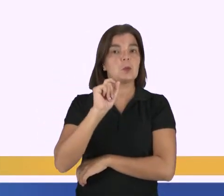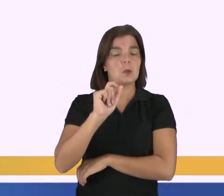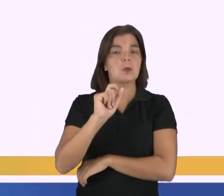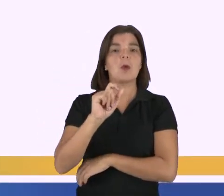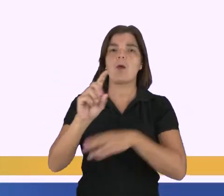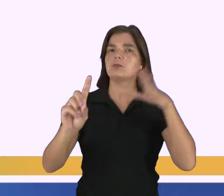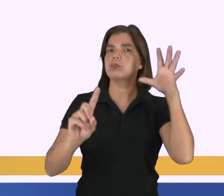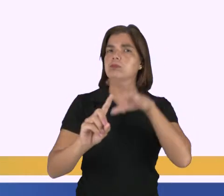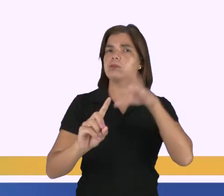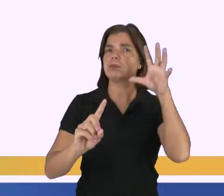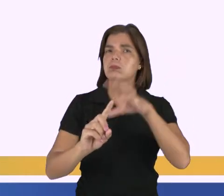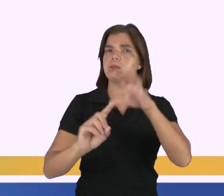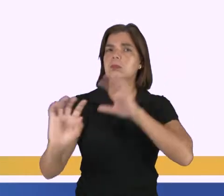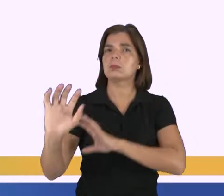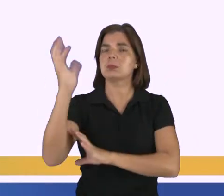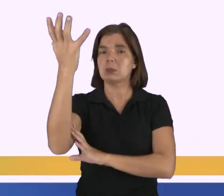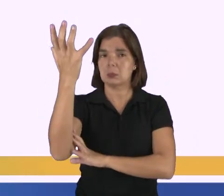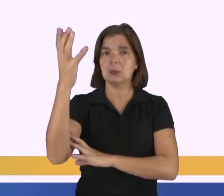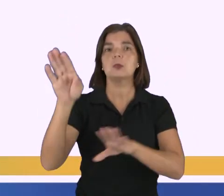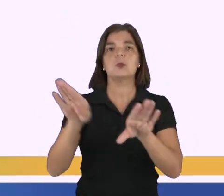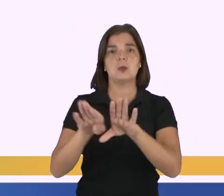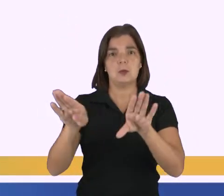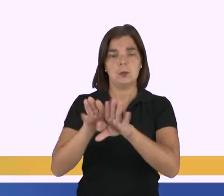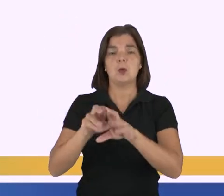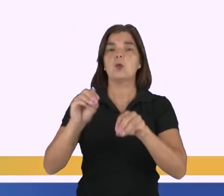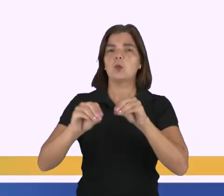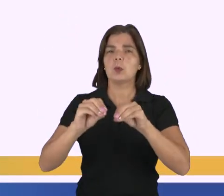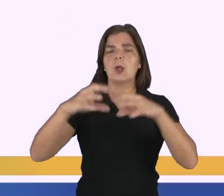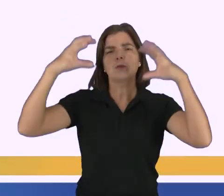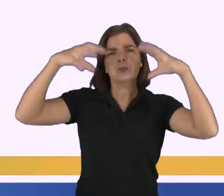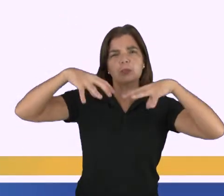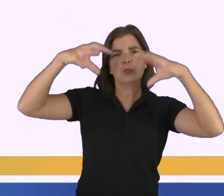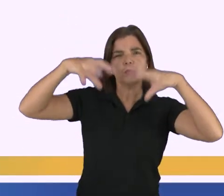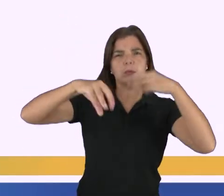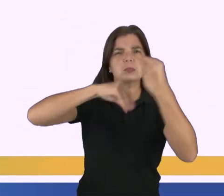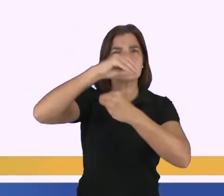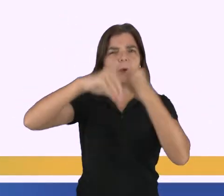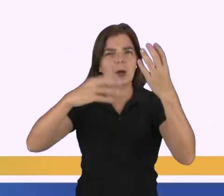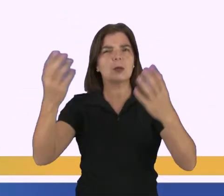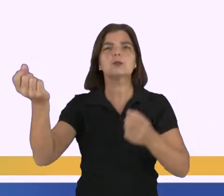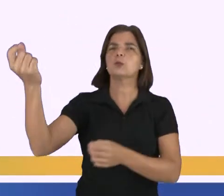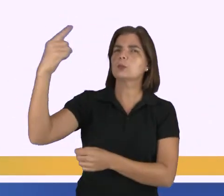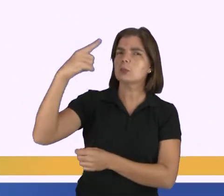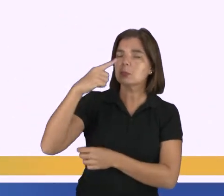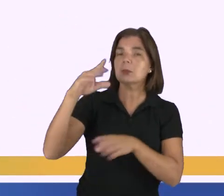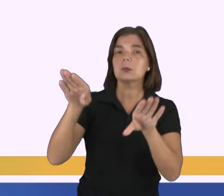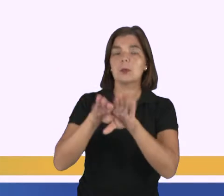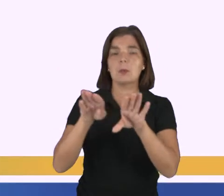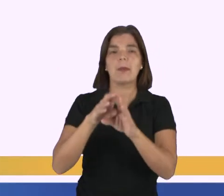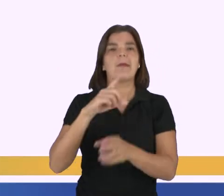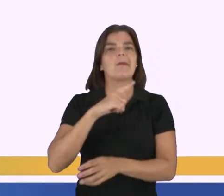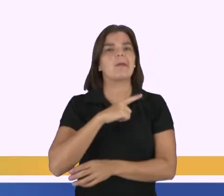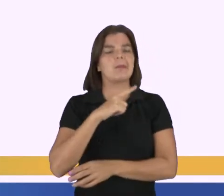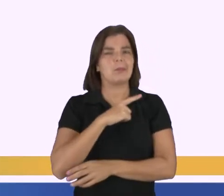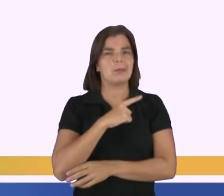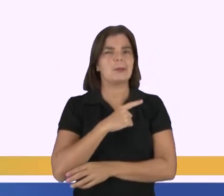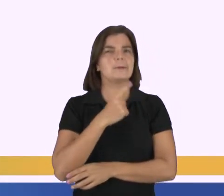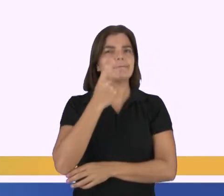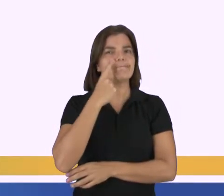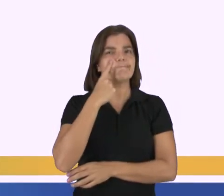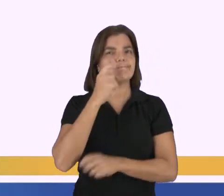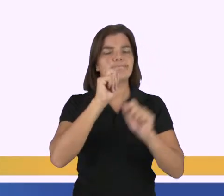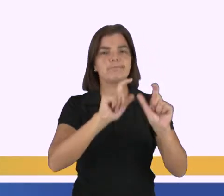recebem influência desse clima, que é o clima semi-úmido. Então, em relação ao clima tropical, tem uma figura bem